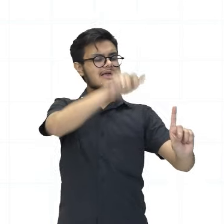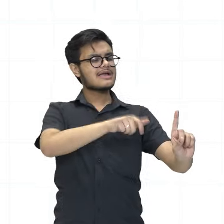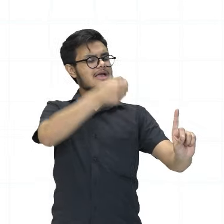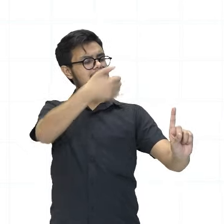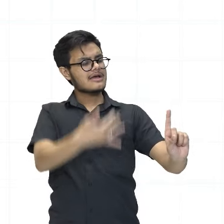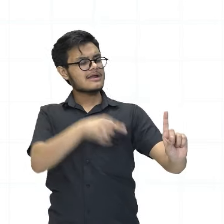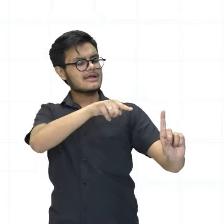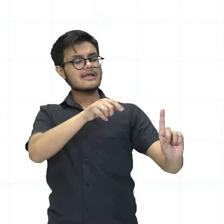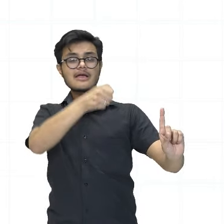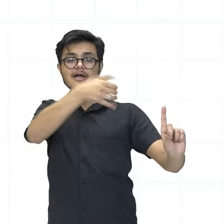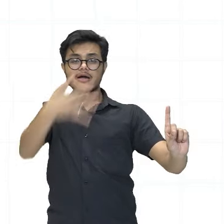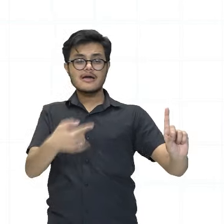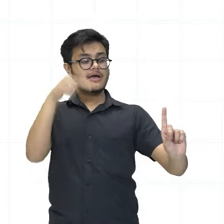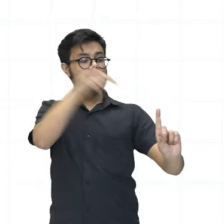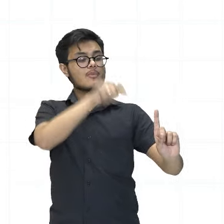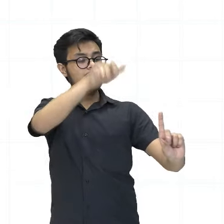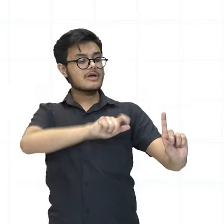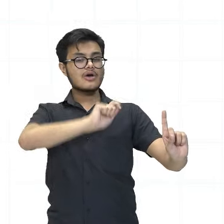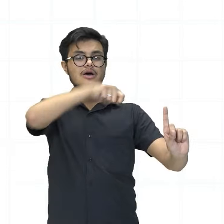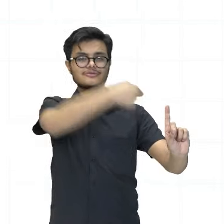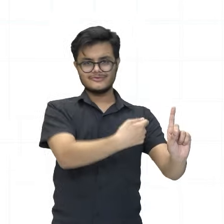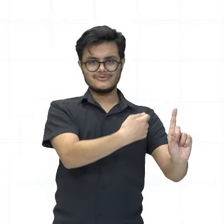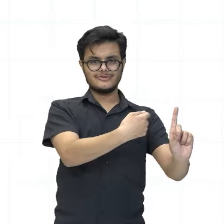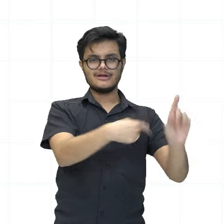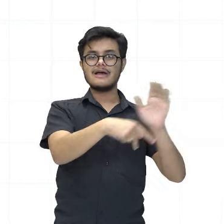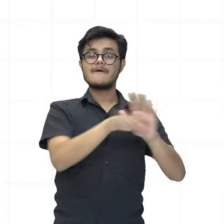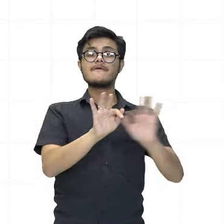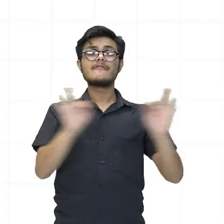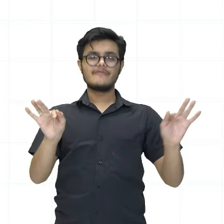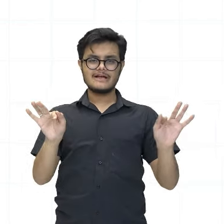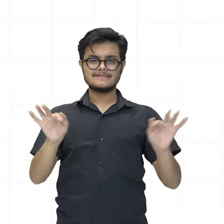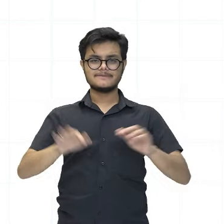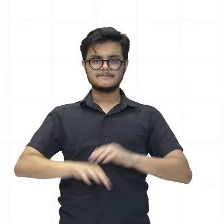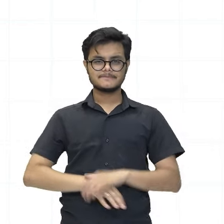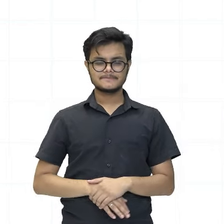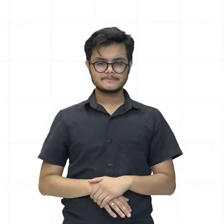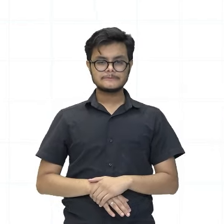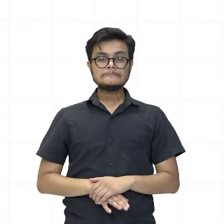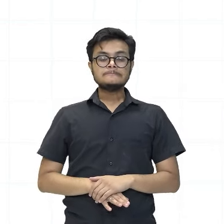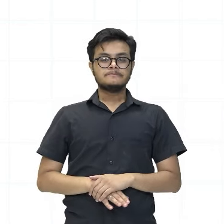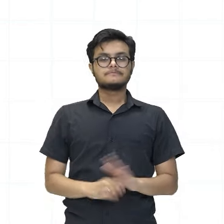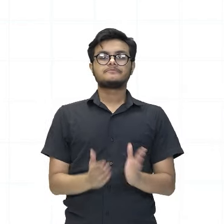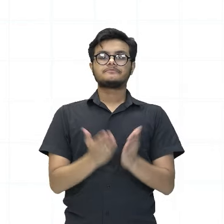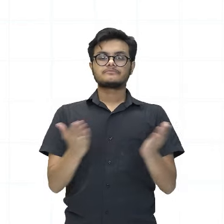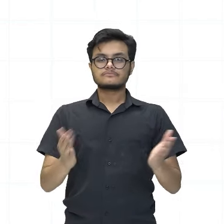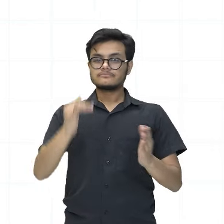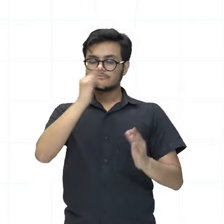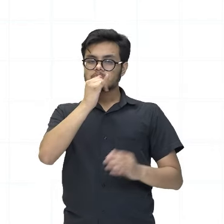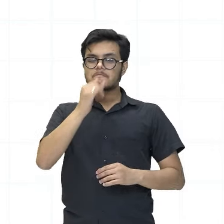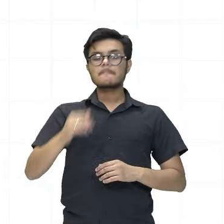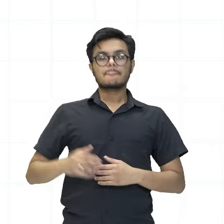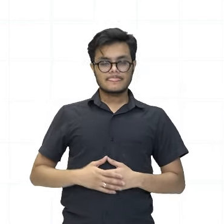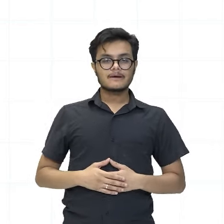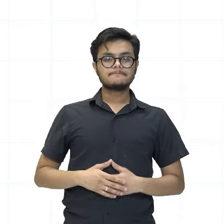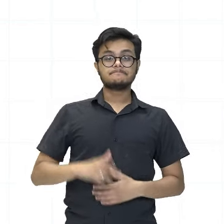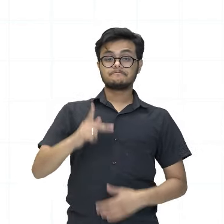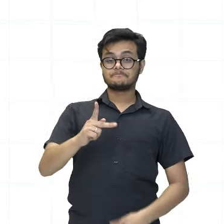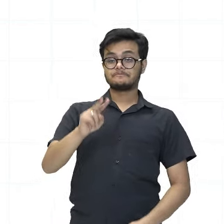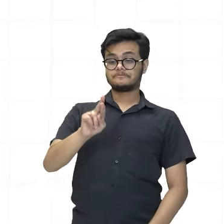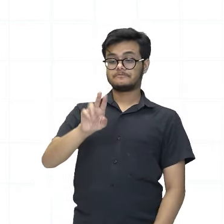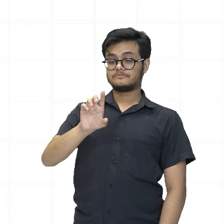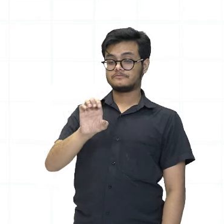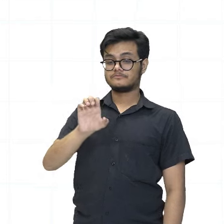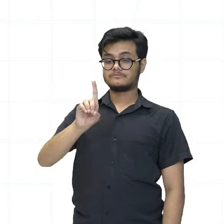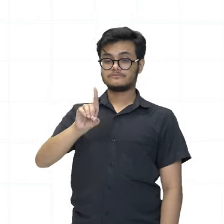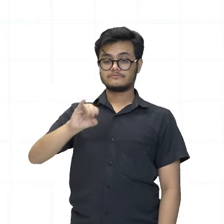ou um estado ao sujeito da minha oração o nome de predicativo de do sujeito